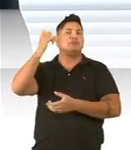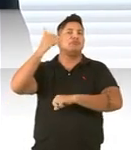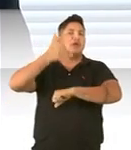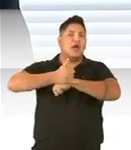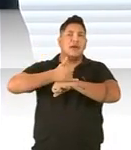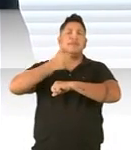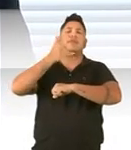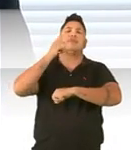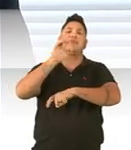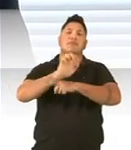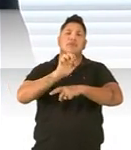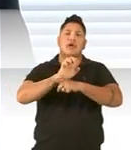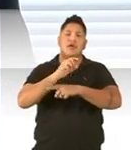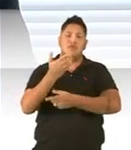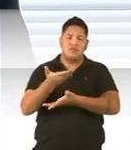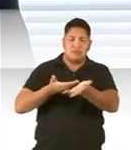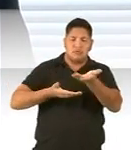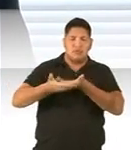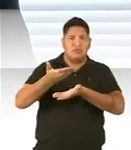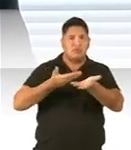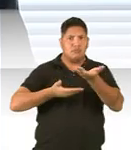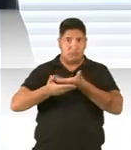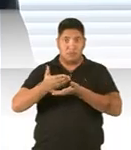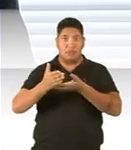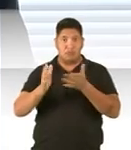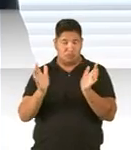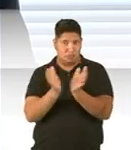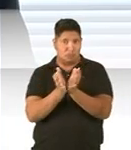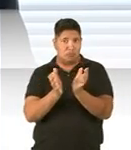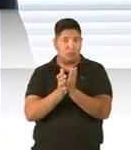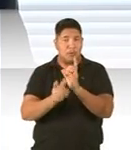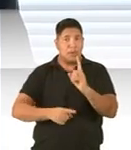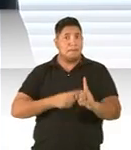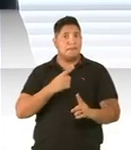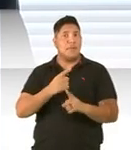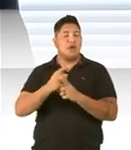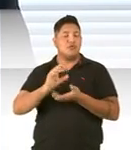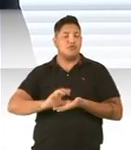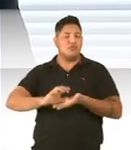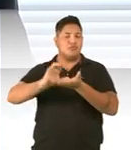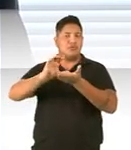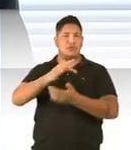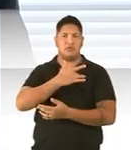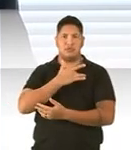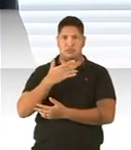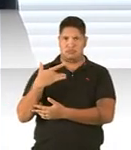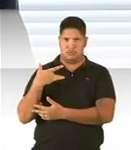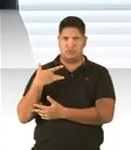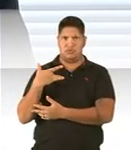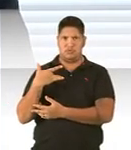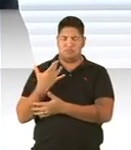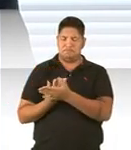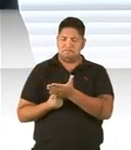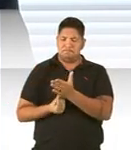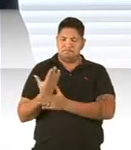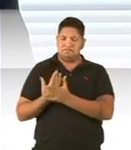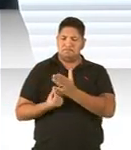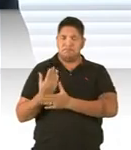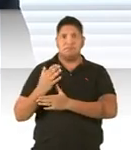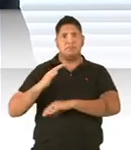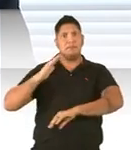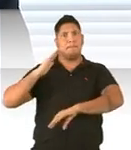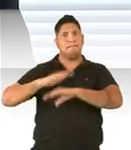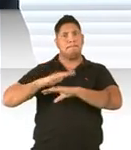de estado, todos interagindo com o GIAC da PGR e com a Comissão de Saúde do Conselho Nacional do Ministério Público,